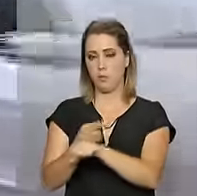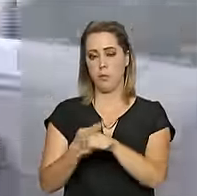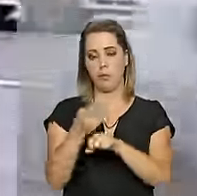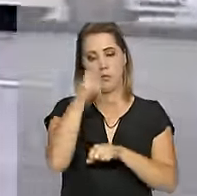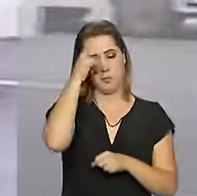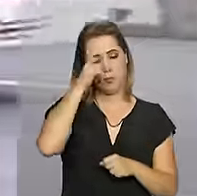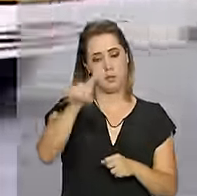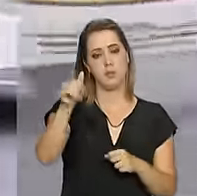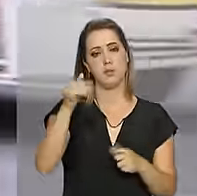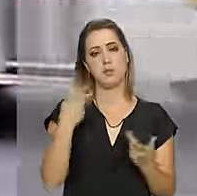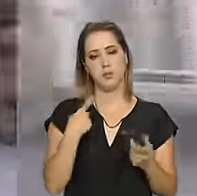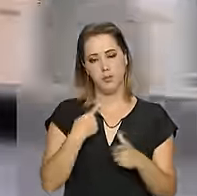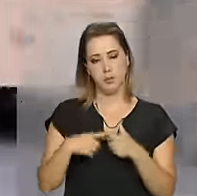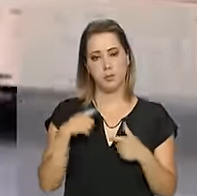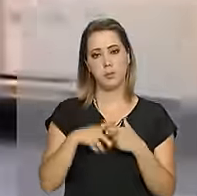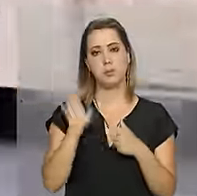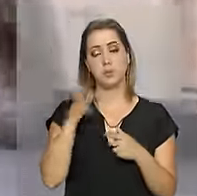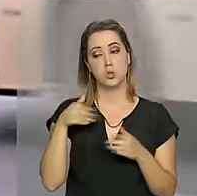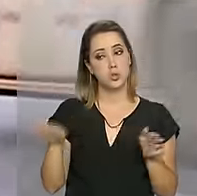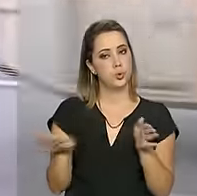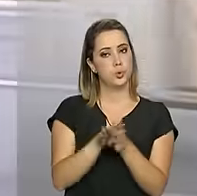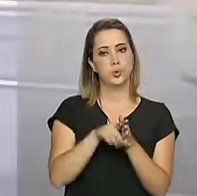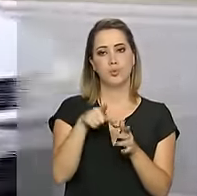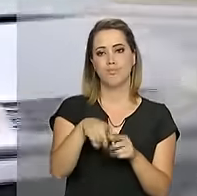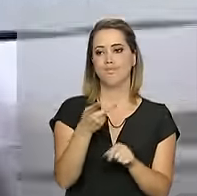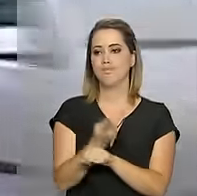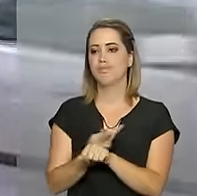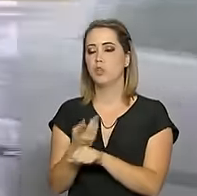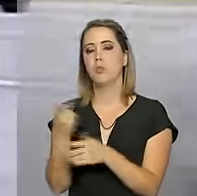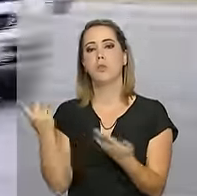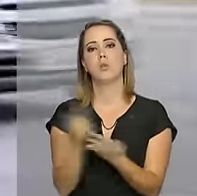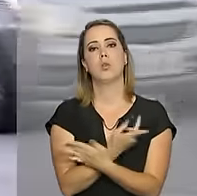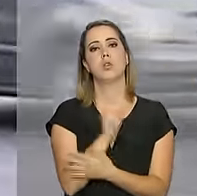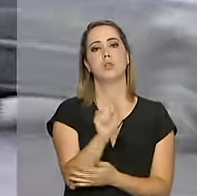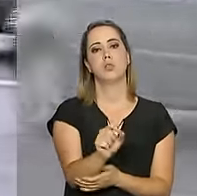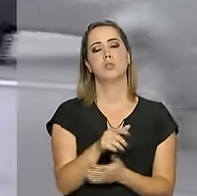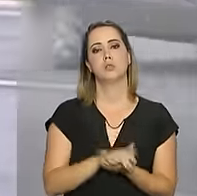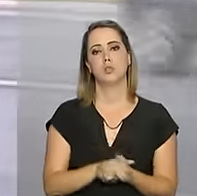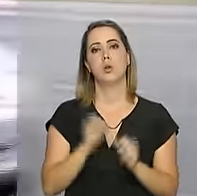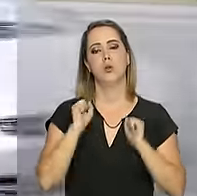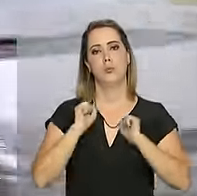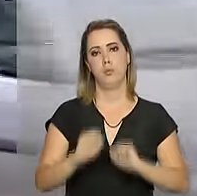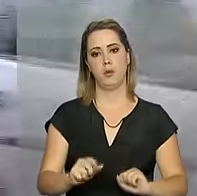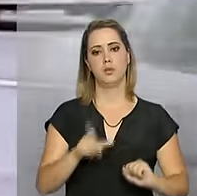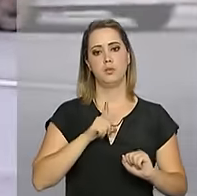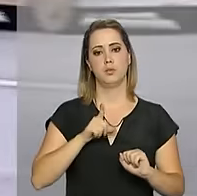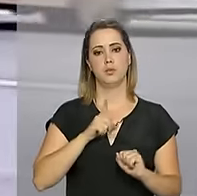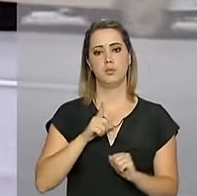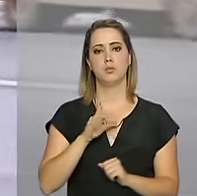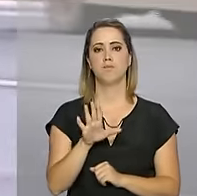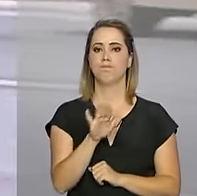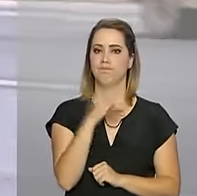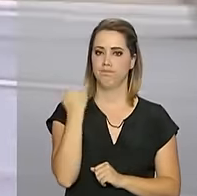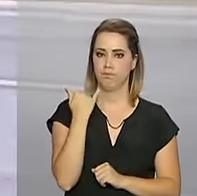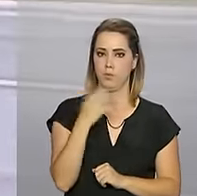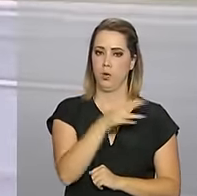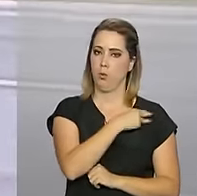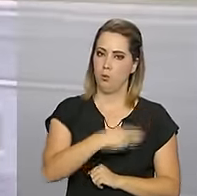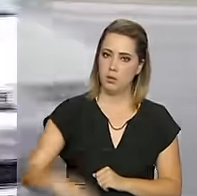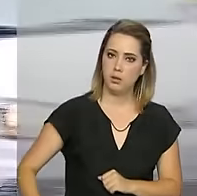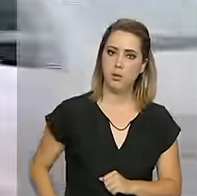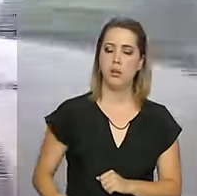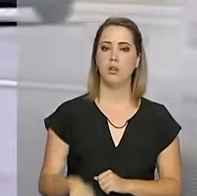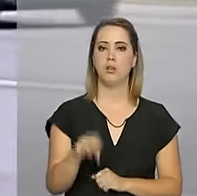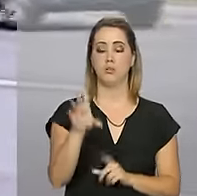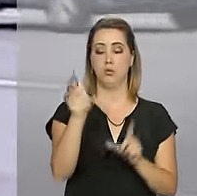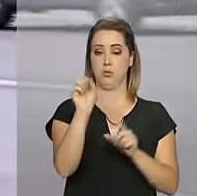de Acidentes, já está no local para investigar as causas aí desse acidente que pode ter vitimado o ministro do Supremo